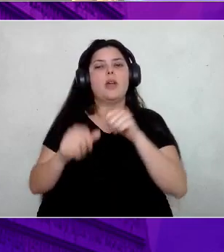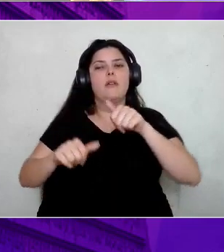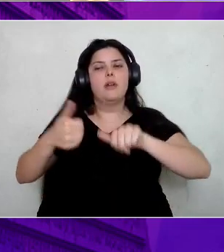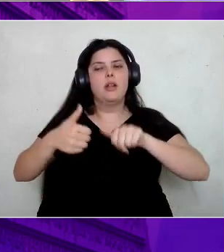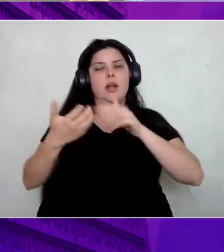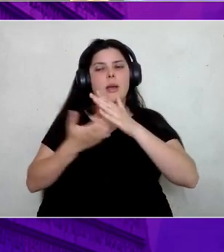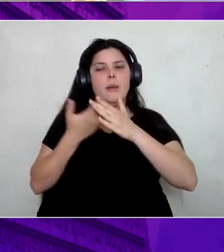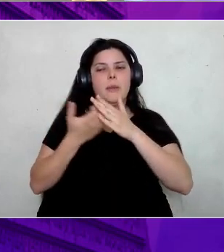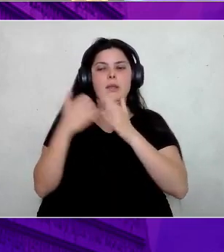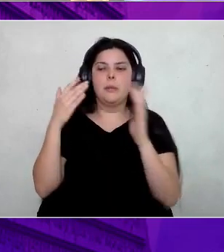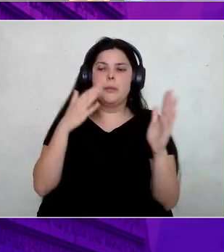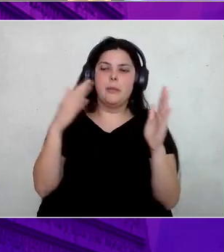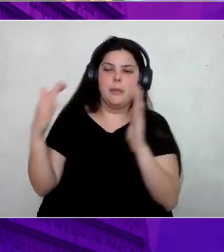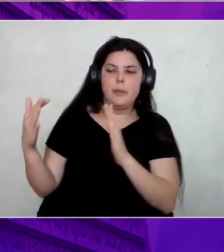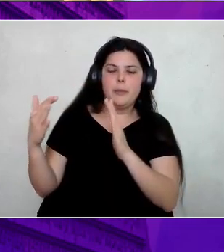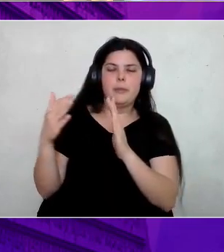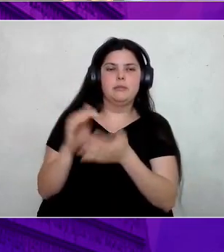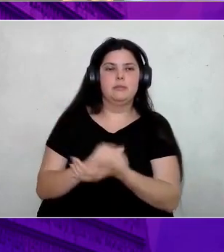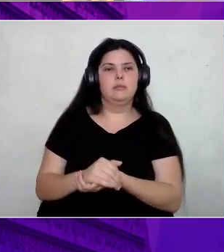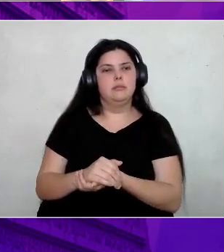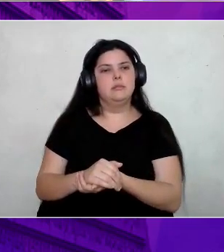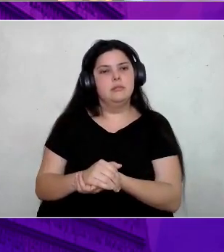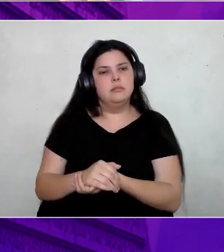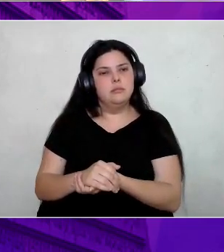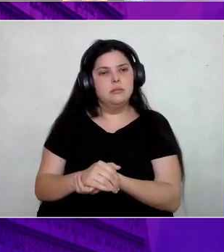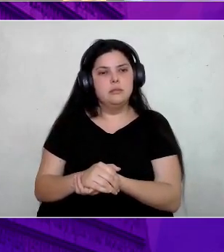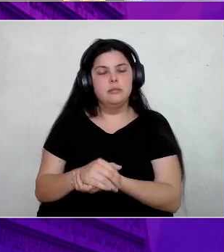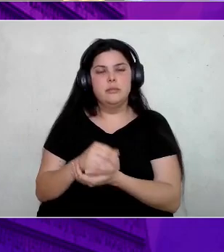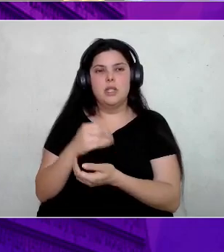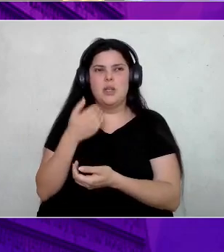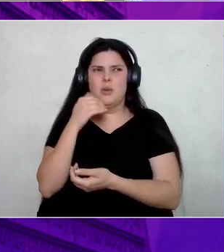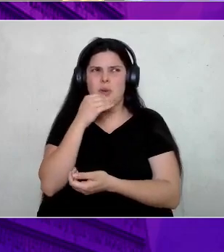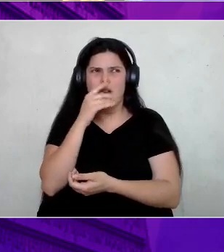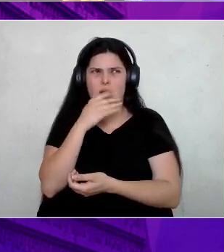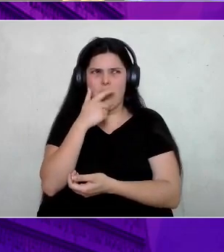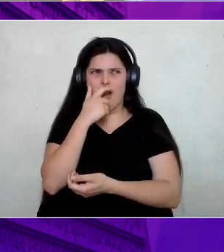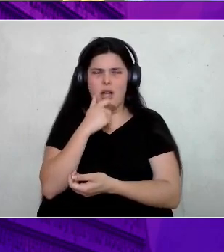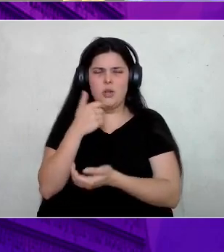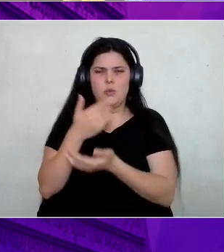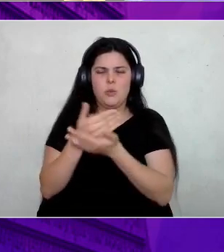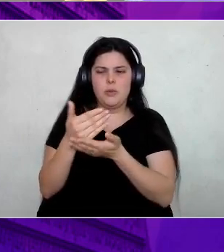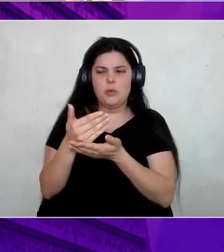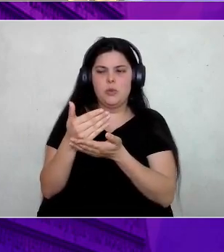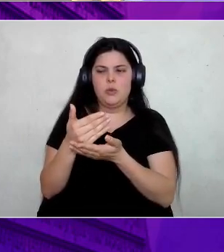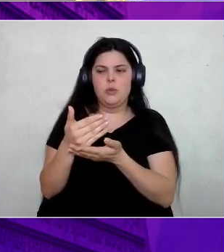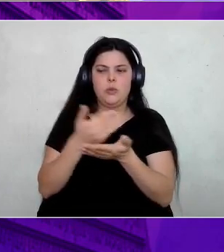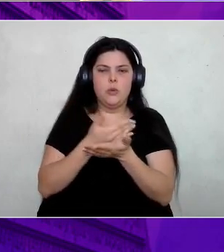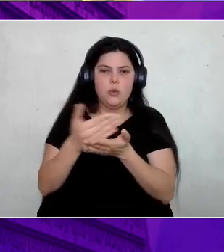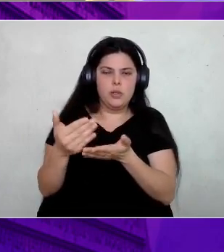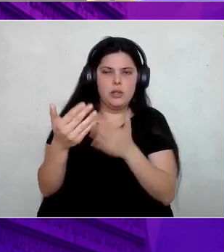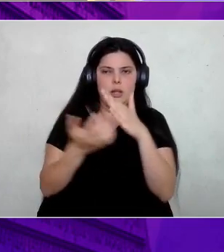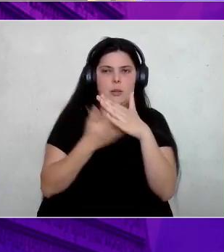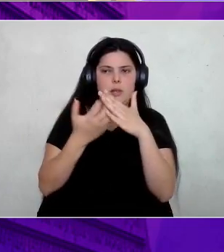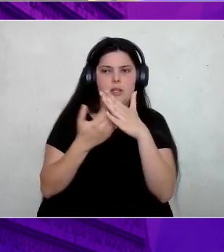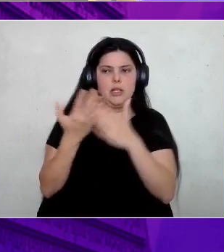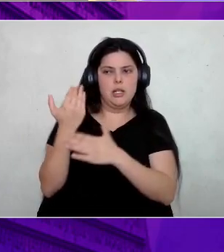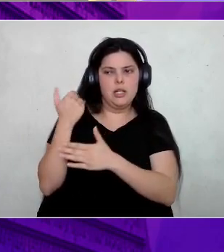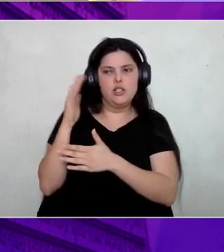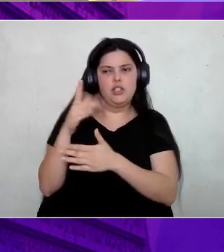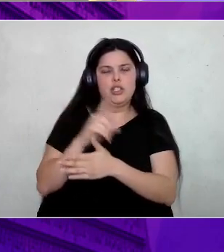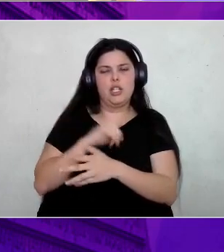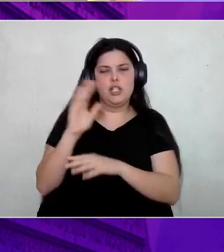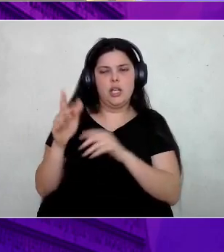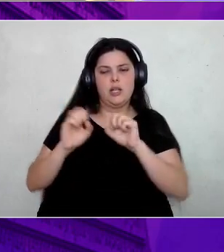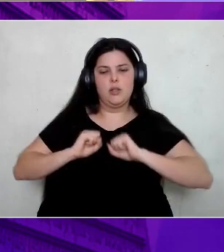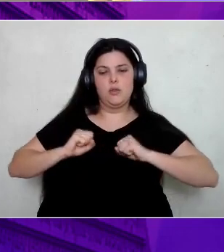jornadas, já, pelo menos, que eu tenho conhecimento desde quando eu cheguei na empresa. Então, antes disso, a gente já tinha um esforço nesse